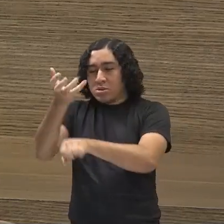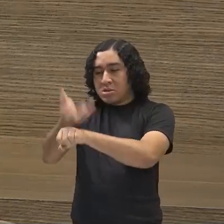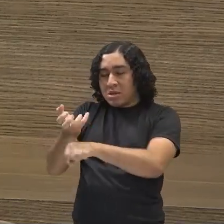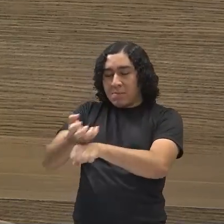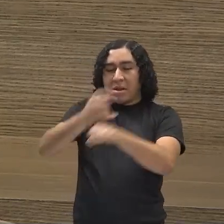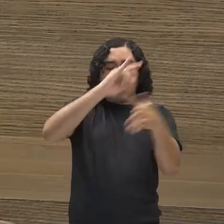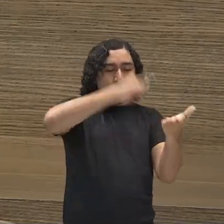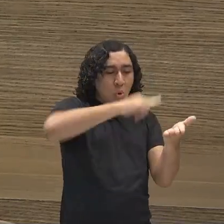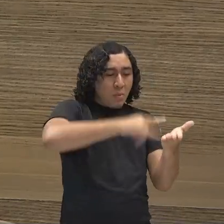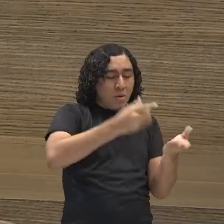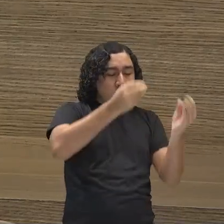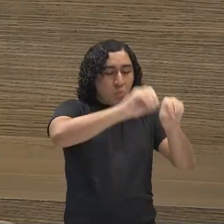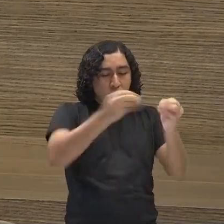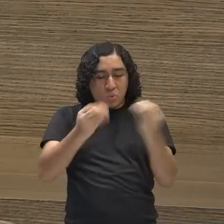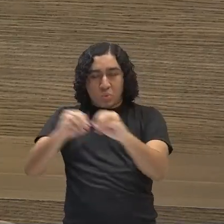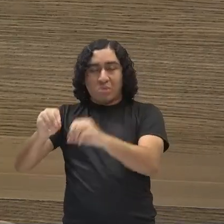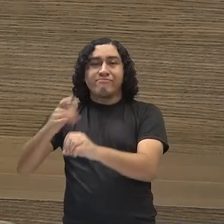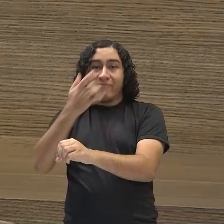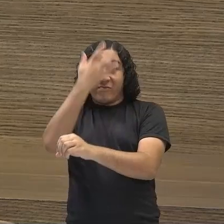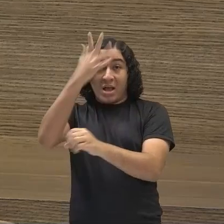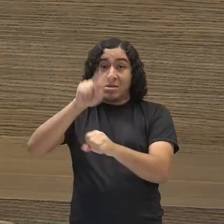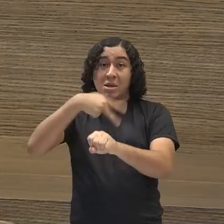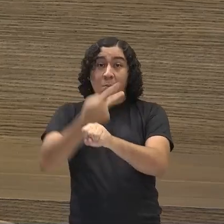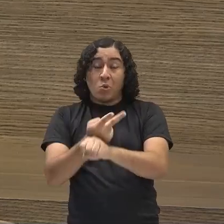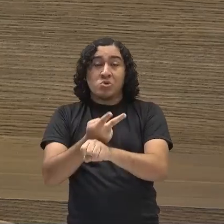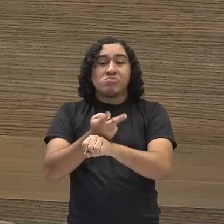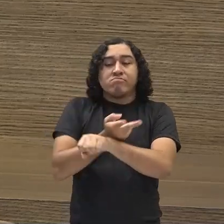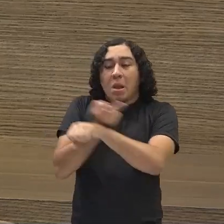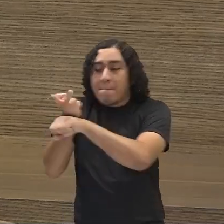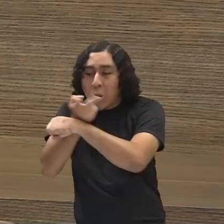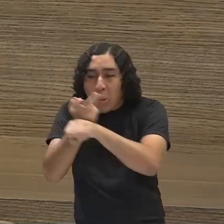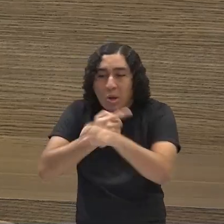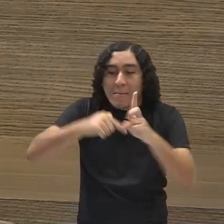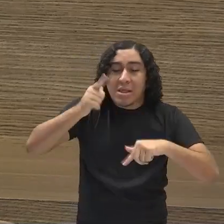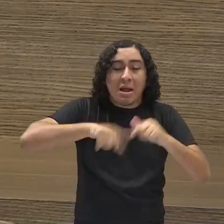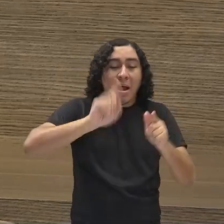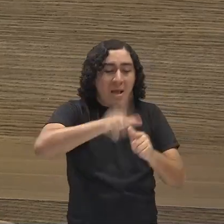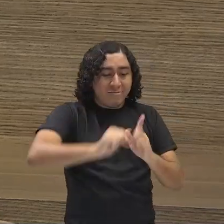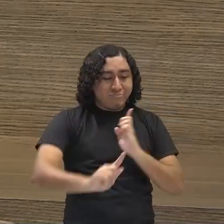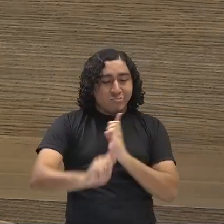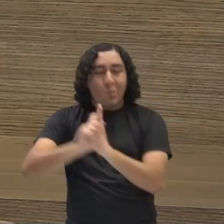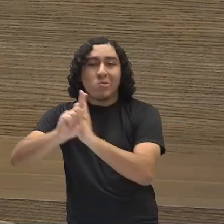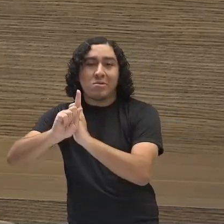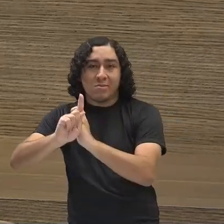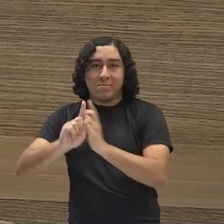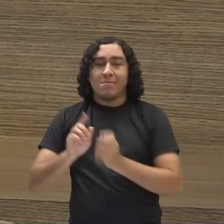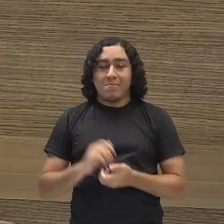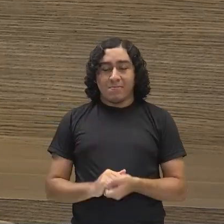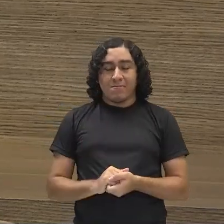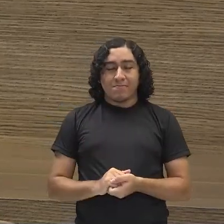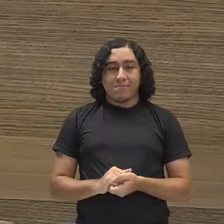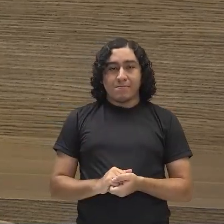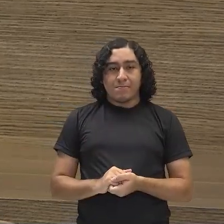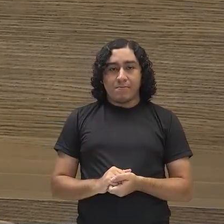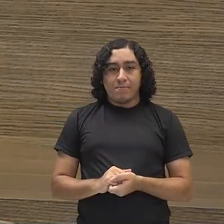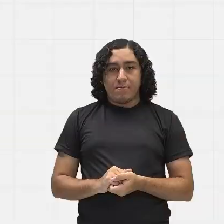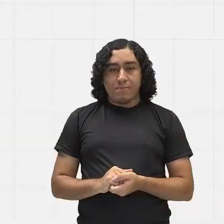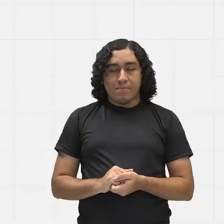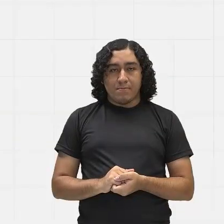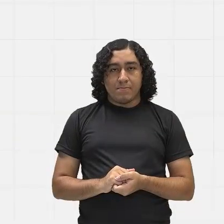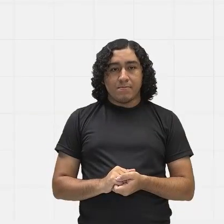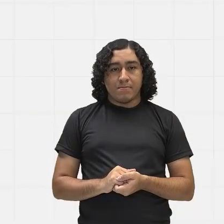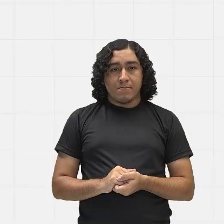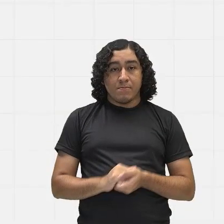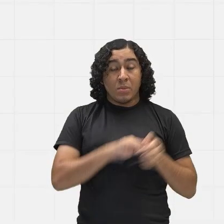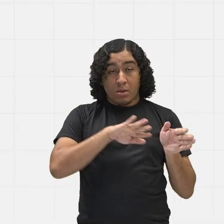identificar, facilita muito, tá bom? Para você achar posteriormente que você precise. Na sequência, eu trago para vocês